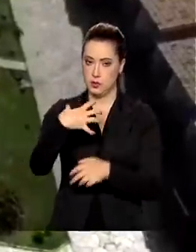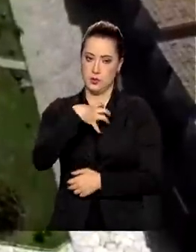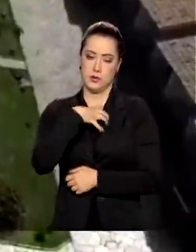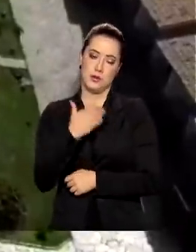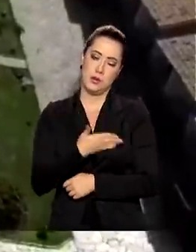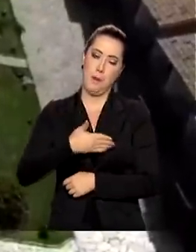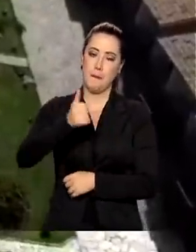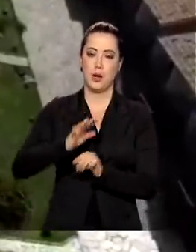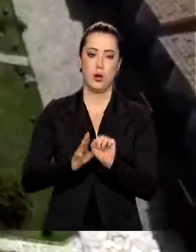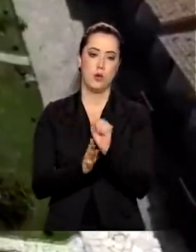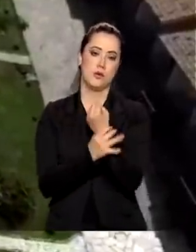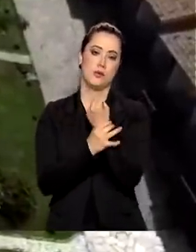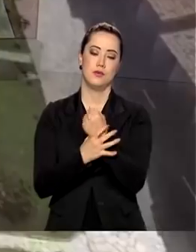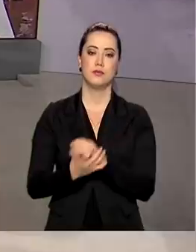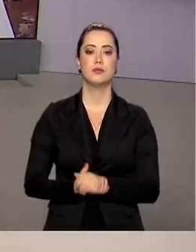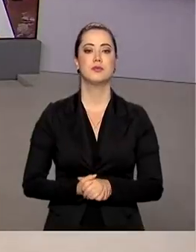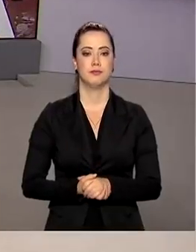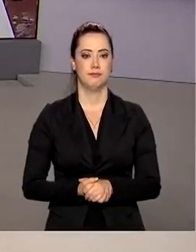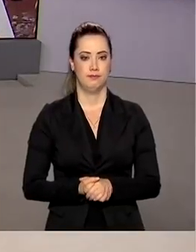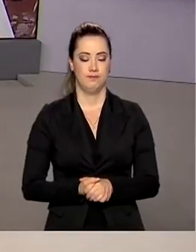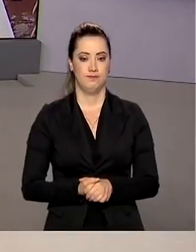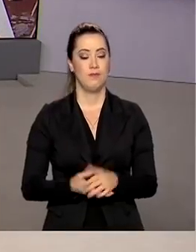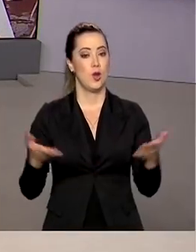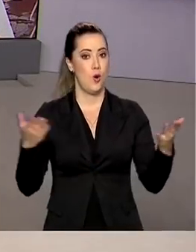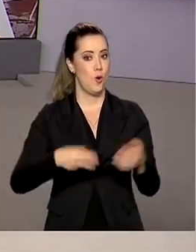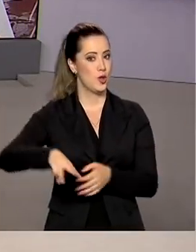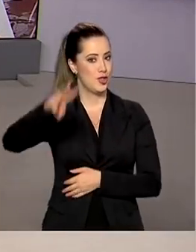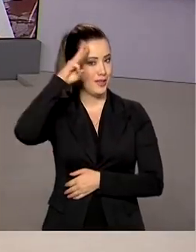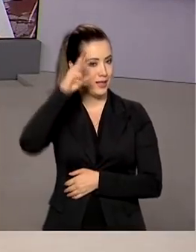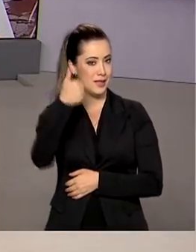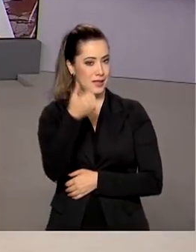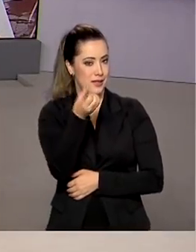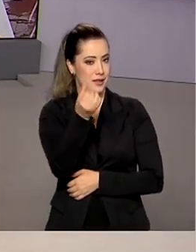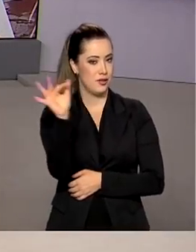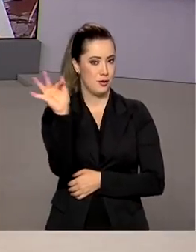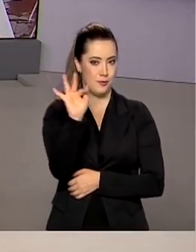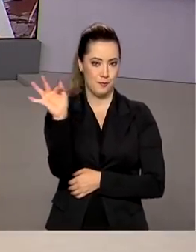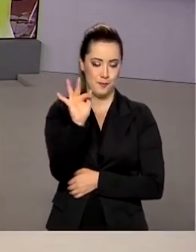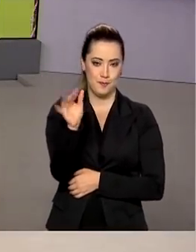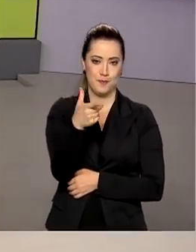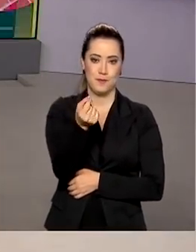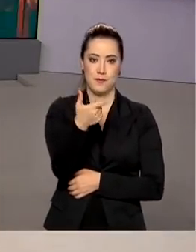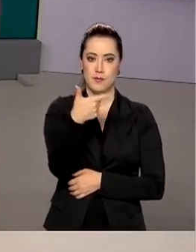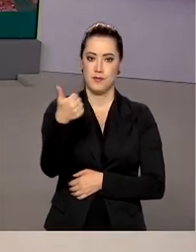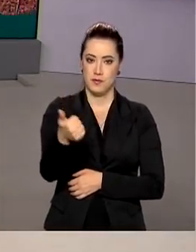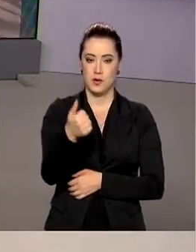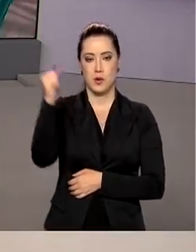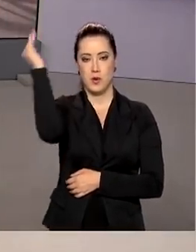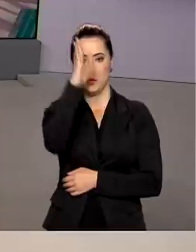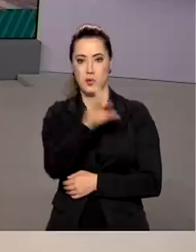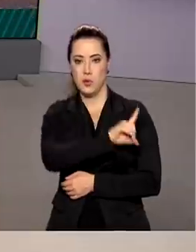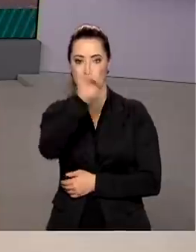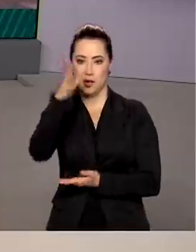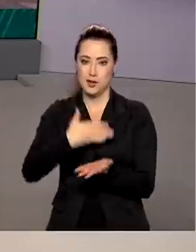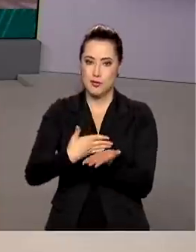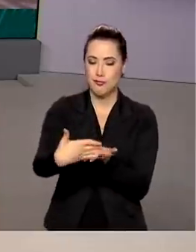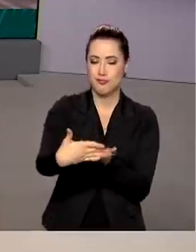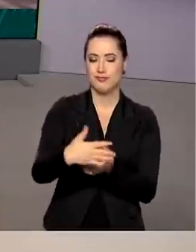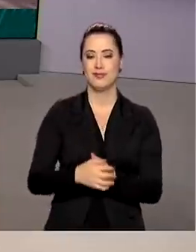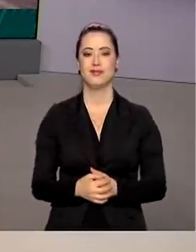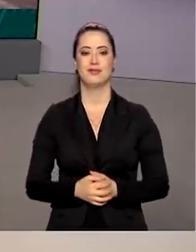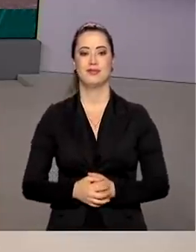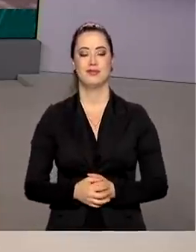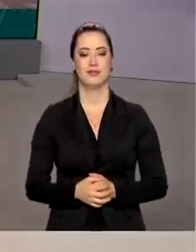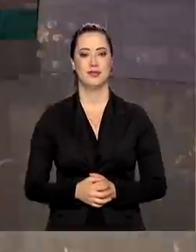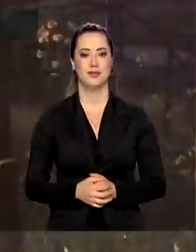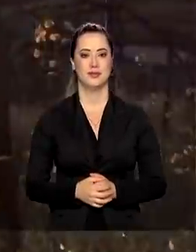sintam seguros ao viajar. Hoje é terça-feira, 16 de fevereiro de 2021. O Brasil em Dia já está no